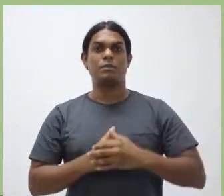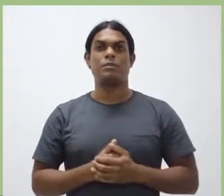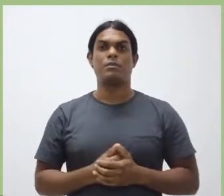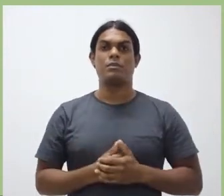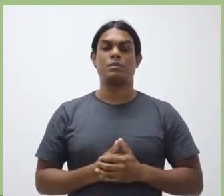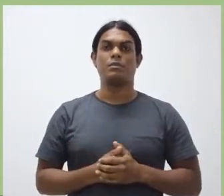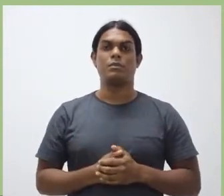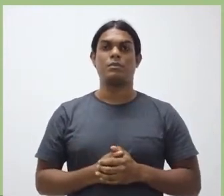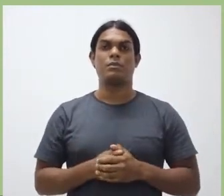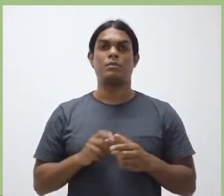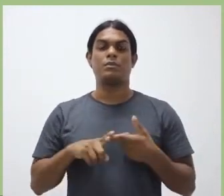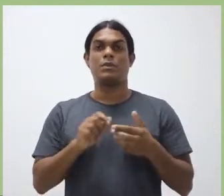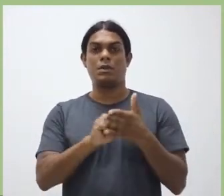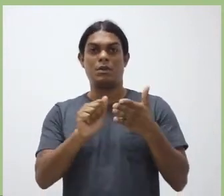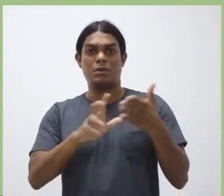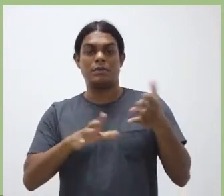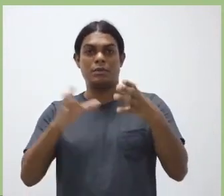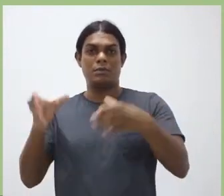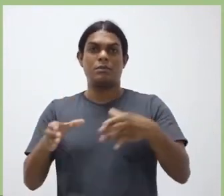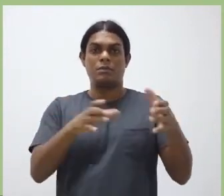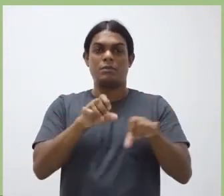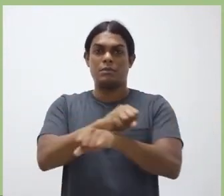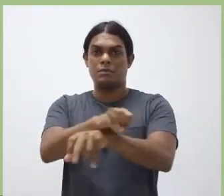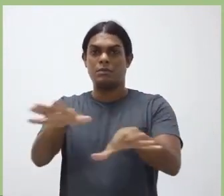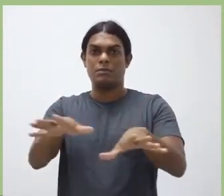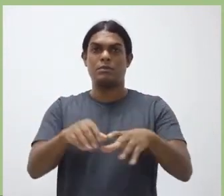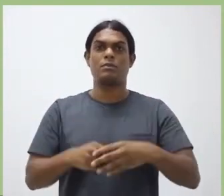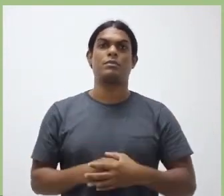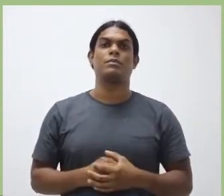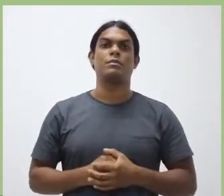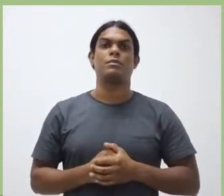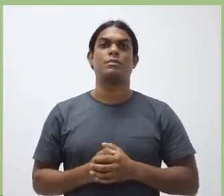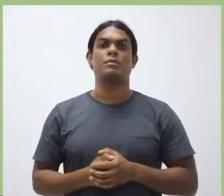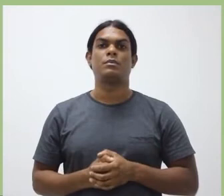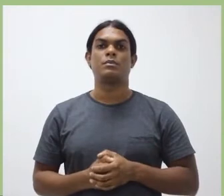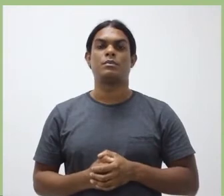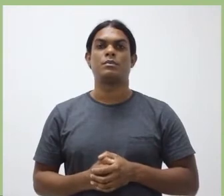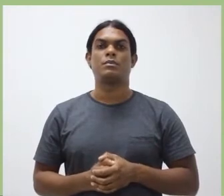por consequência, da atividade de movimentação e distribuição.